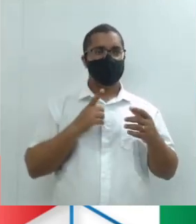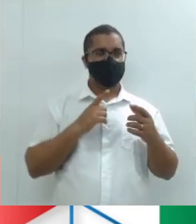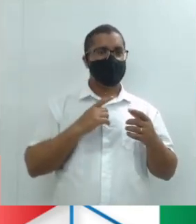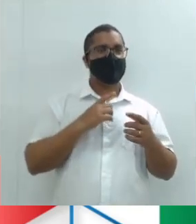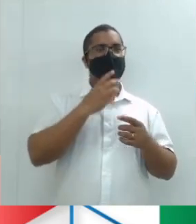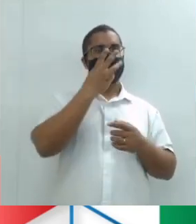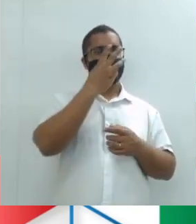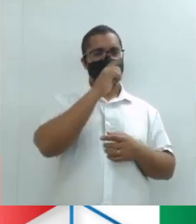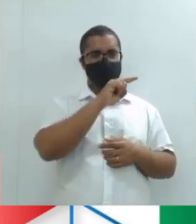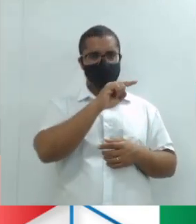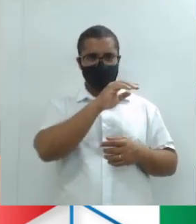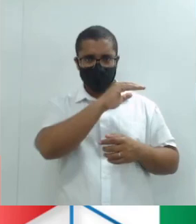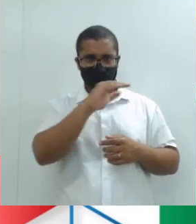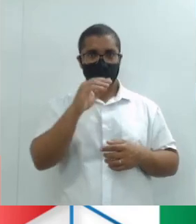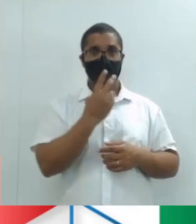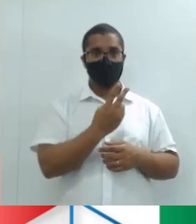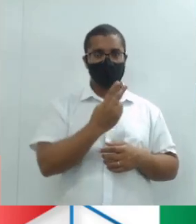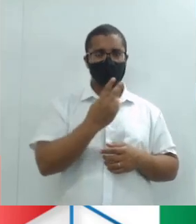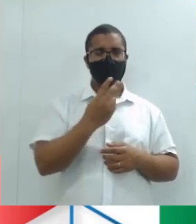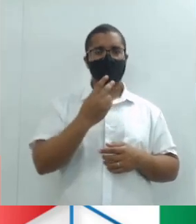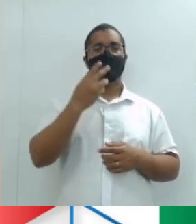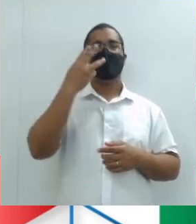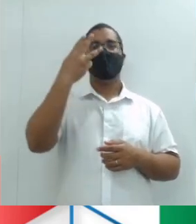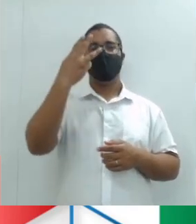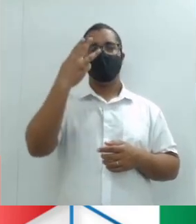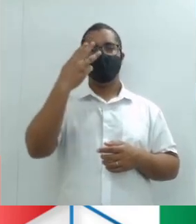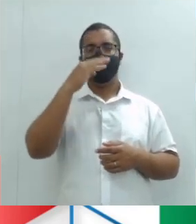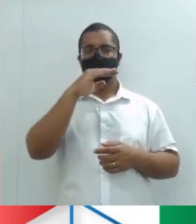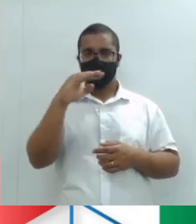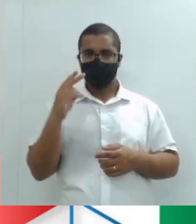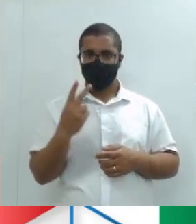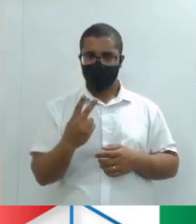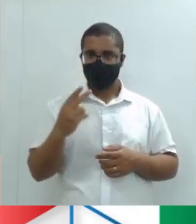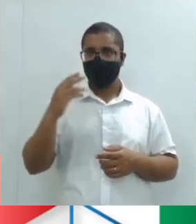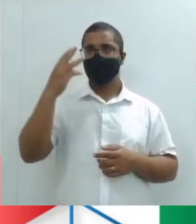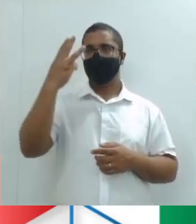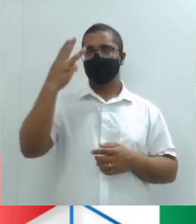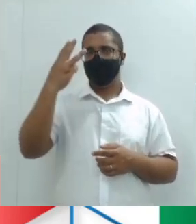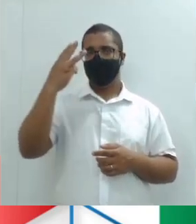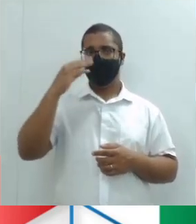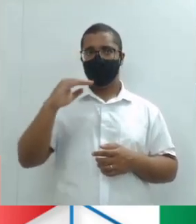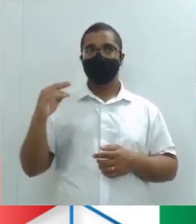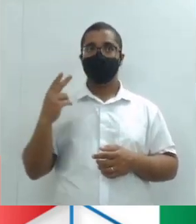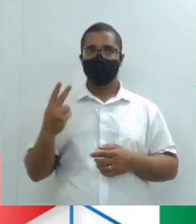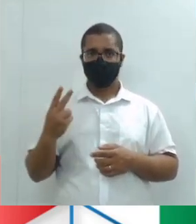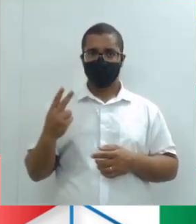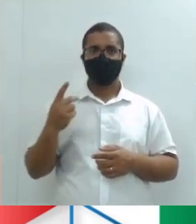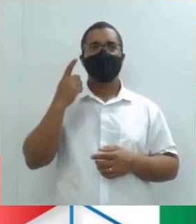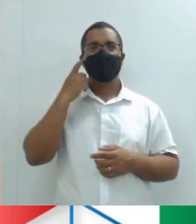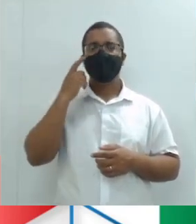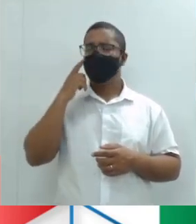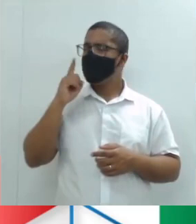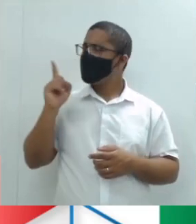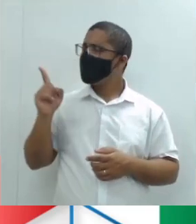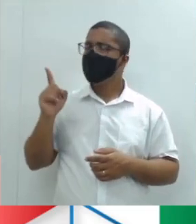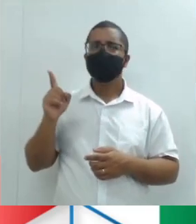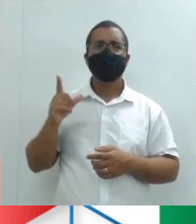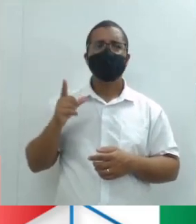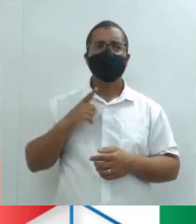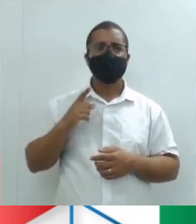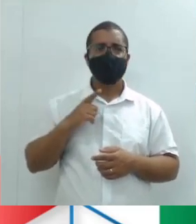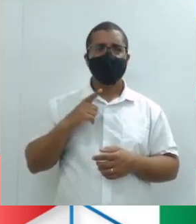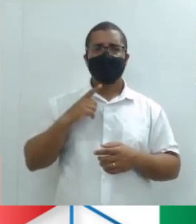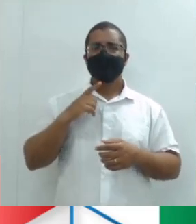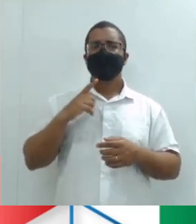vezes 3 sobre 2, tá bom? Nessa sequência aí tem um erro, tá? Vou multiplicar 3 sobre 2